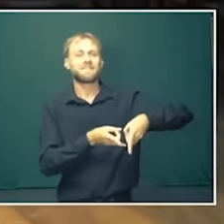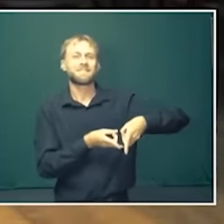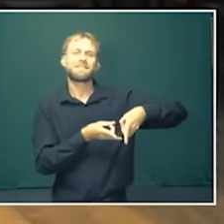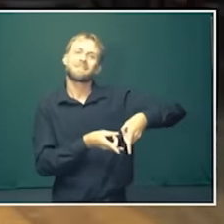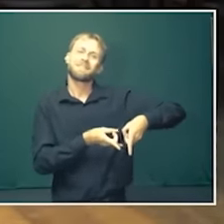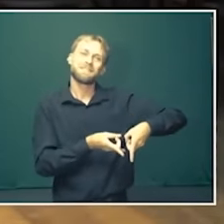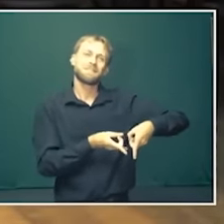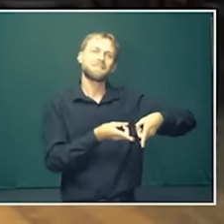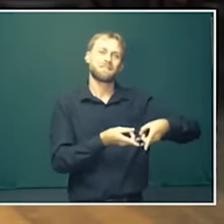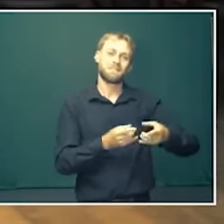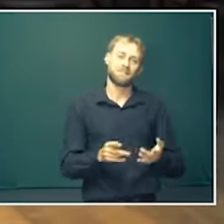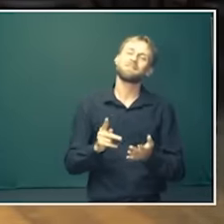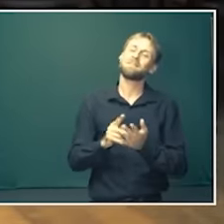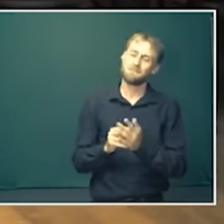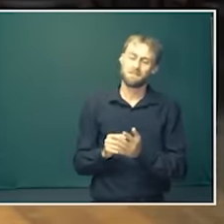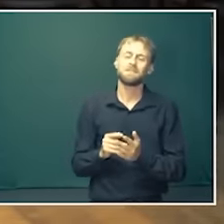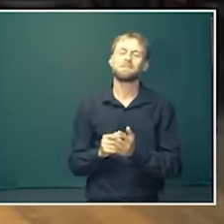sua.